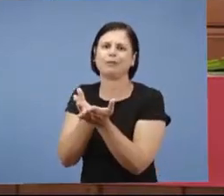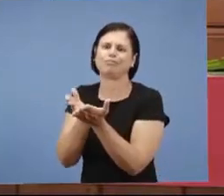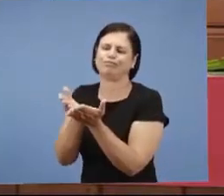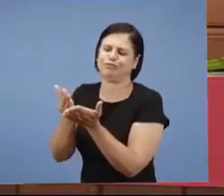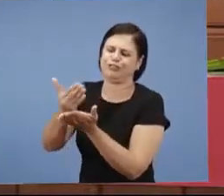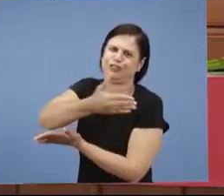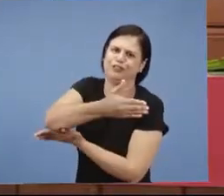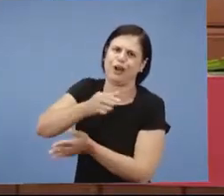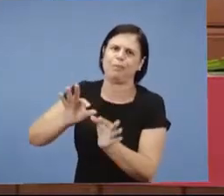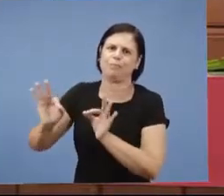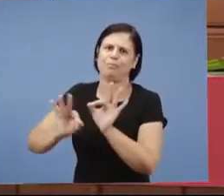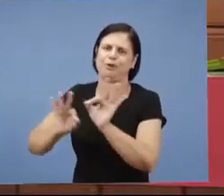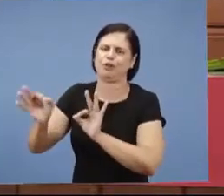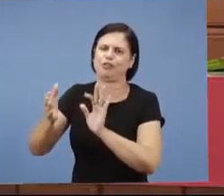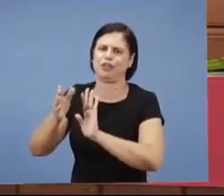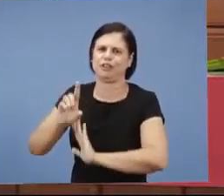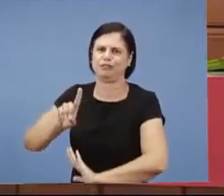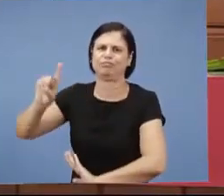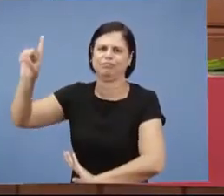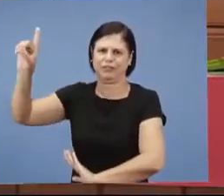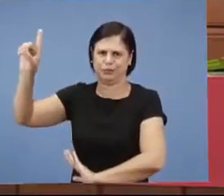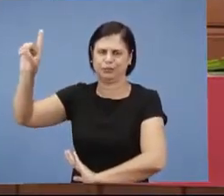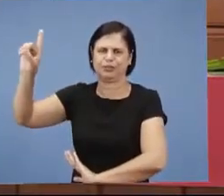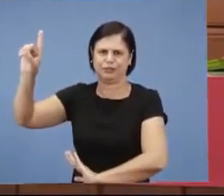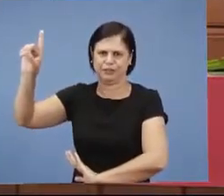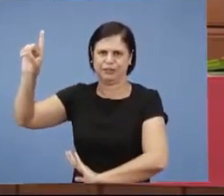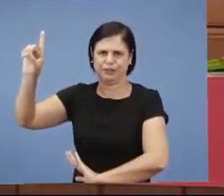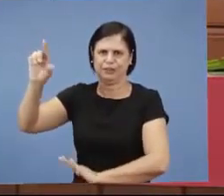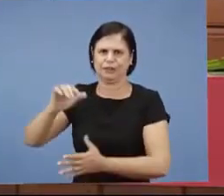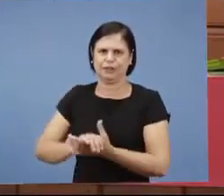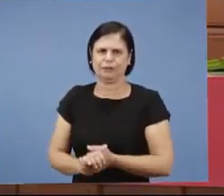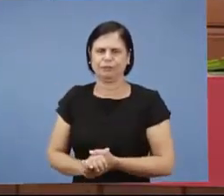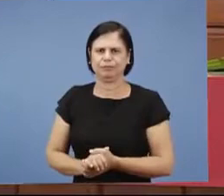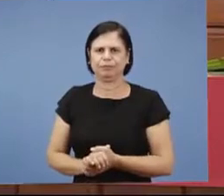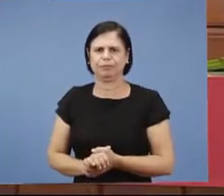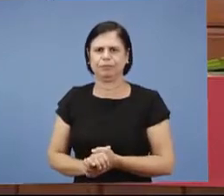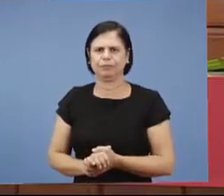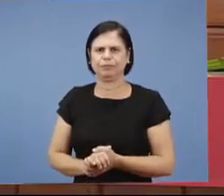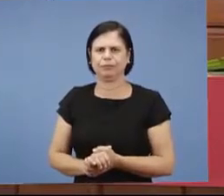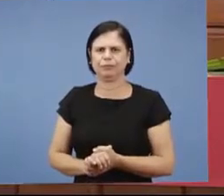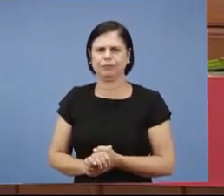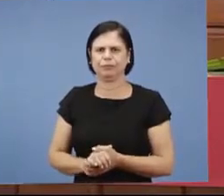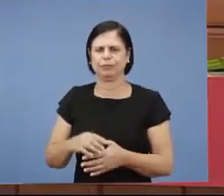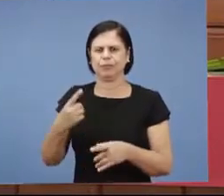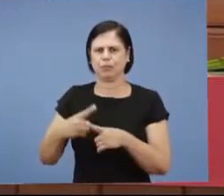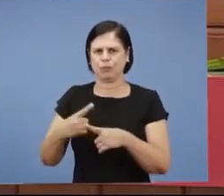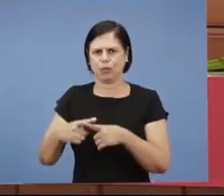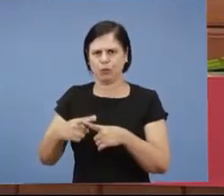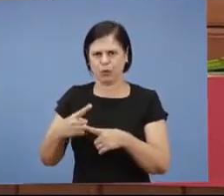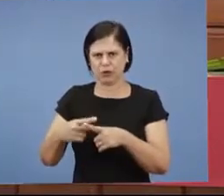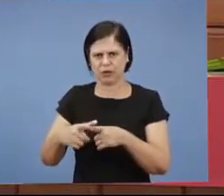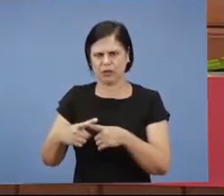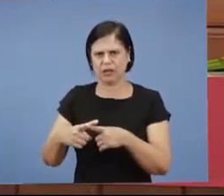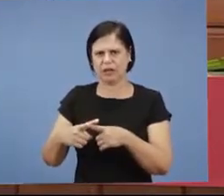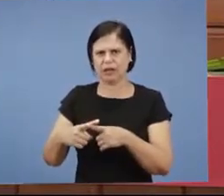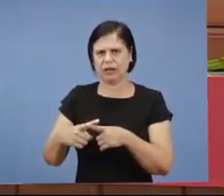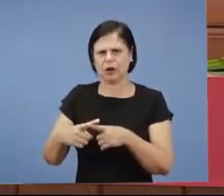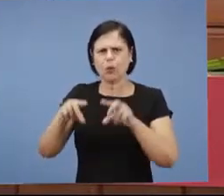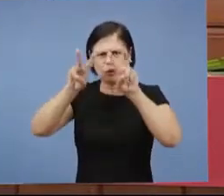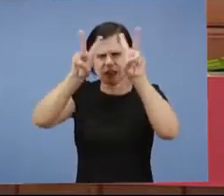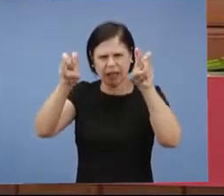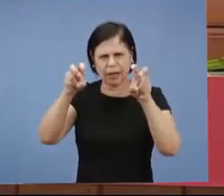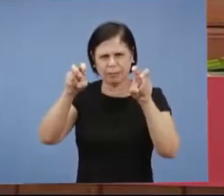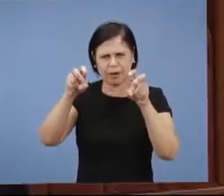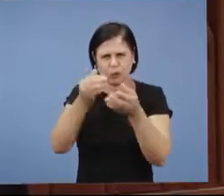A gente, como o tema do ano diz que Os profetas, eles venceram, né, pelo sangue e